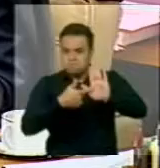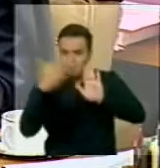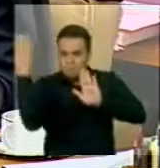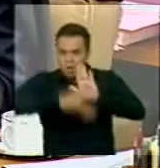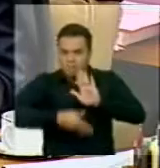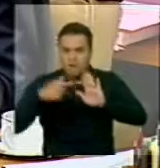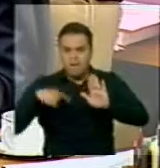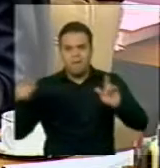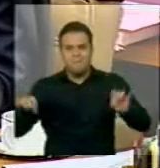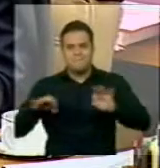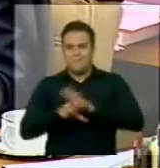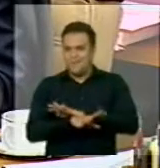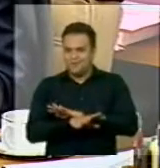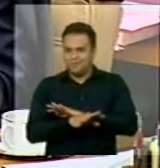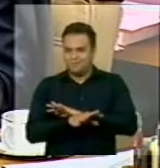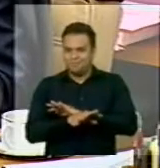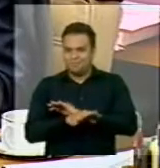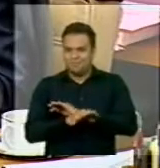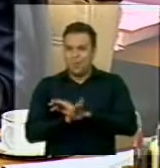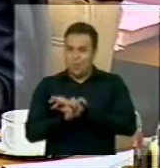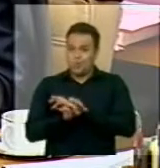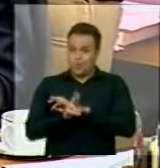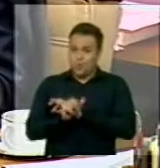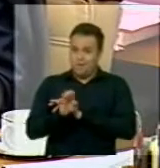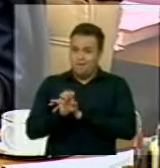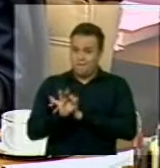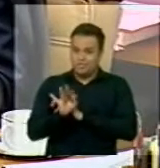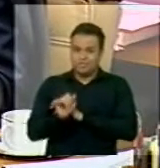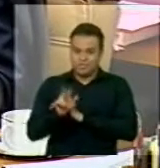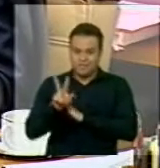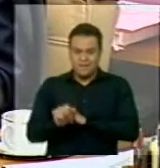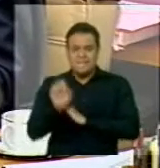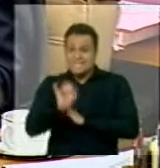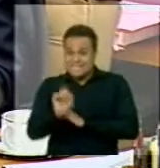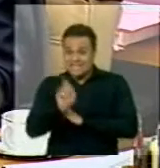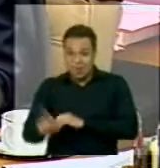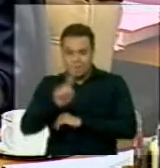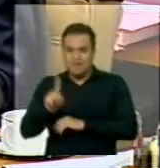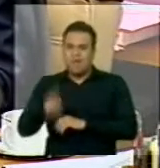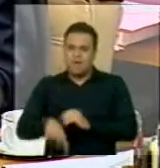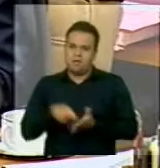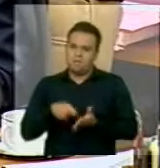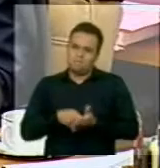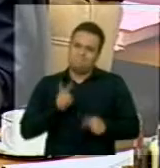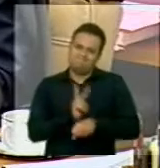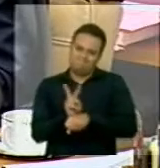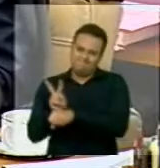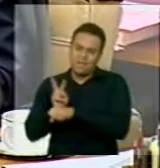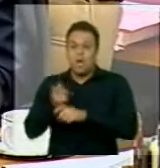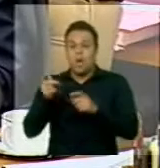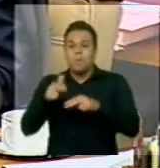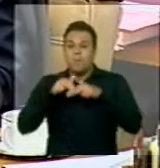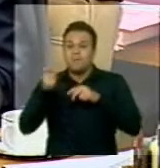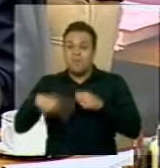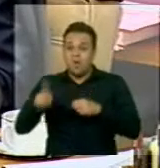para verificar a cultura efetiva. Caso contrário, tem que fazer vistoria. Portanto, não há uma dispensa automática da vistoria.